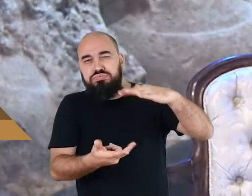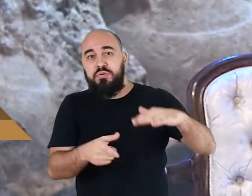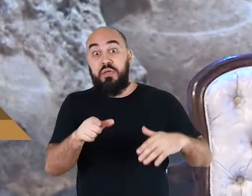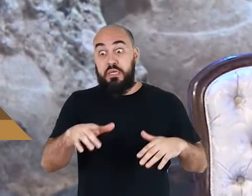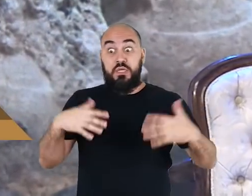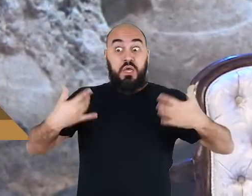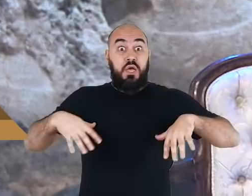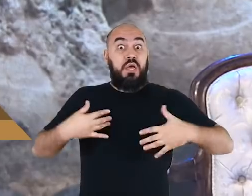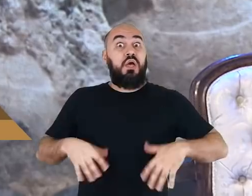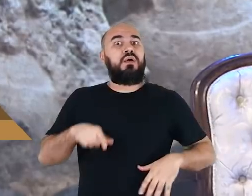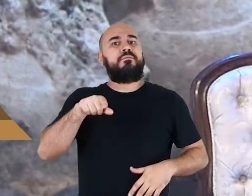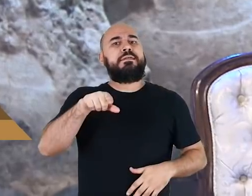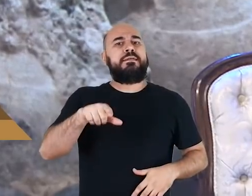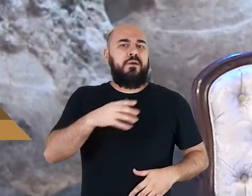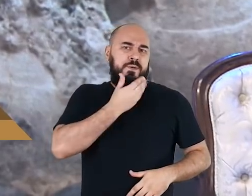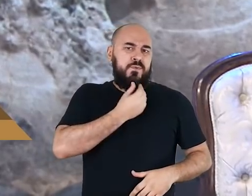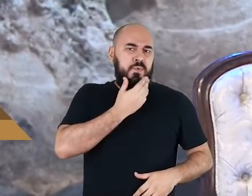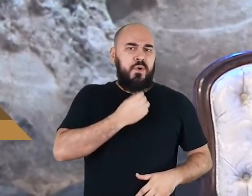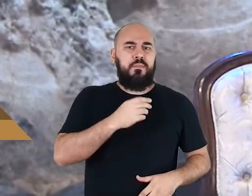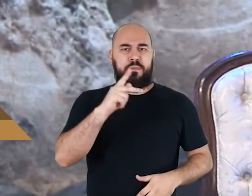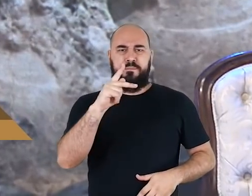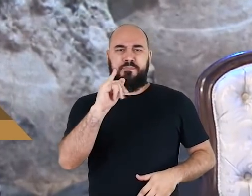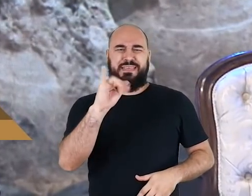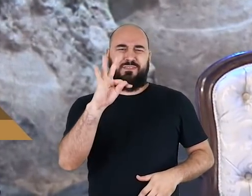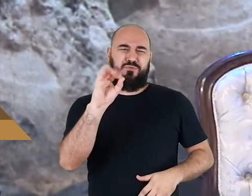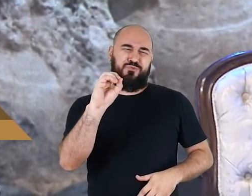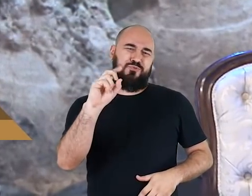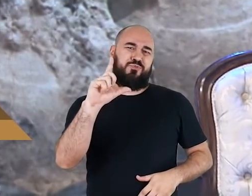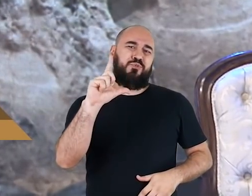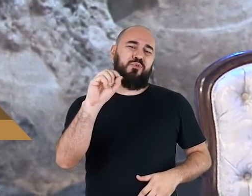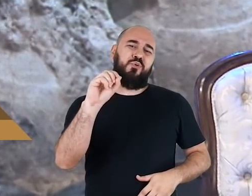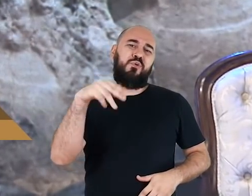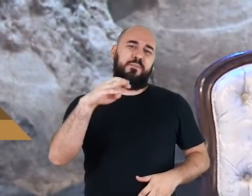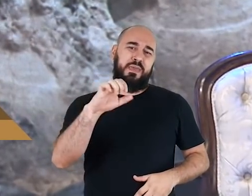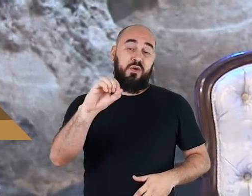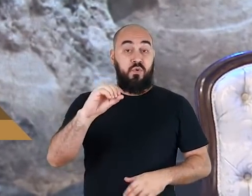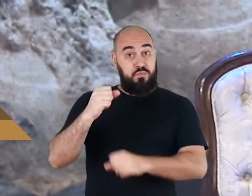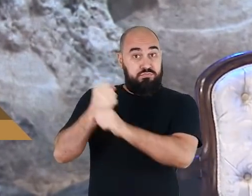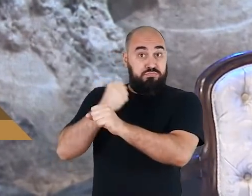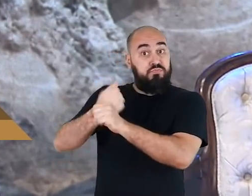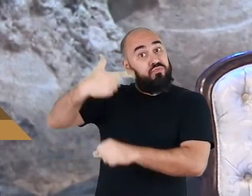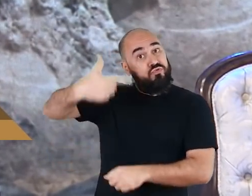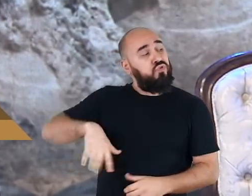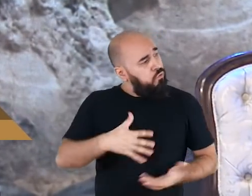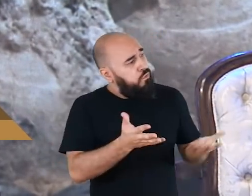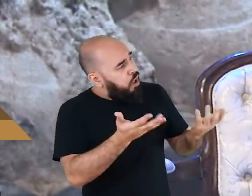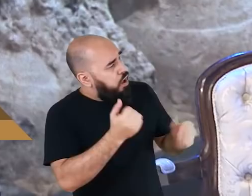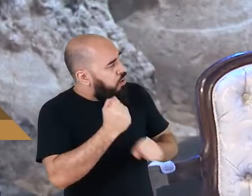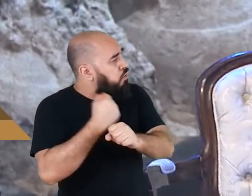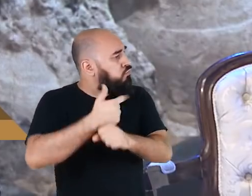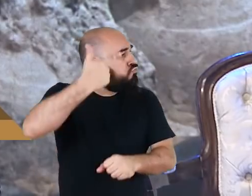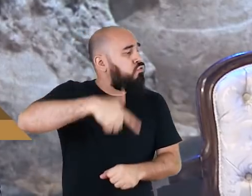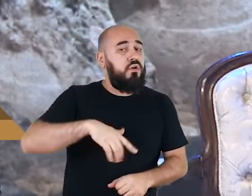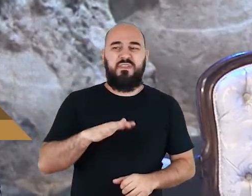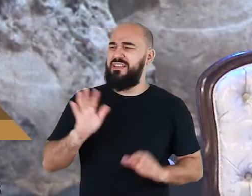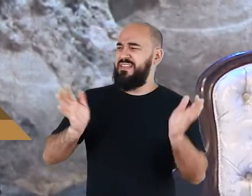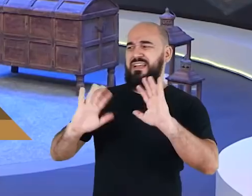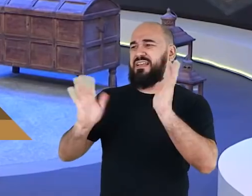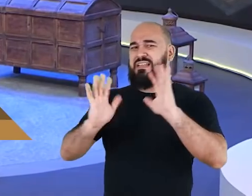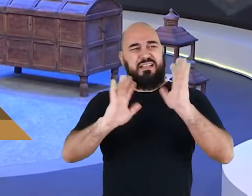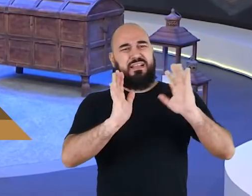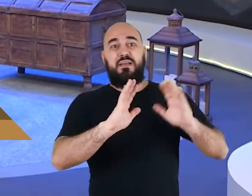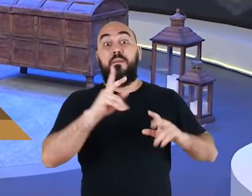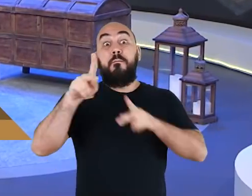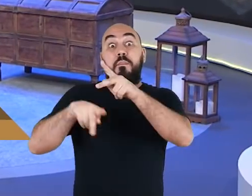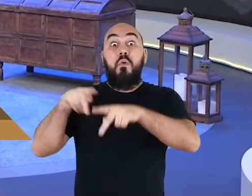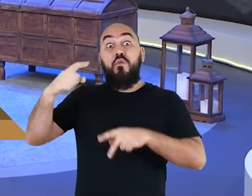da ilha recusaram por achar que haviam ofendido o deus Hélios com aquela estátua. E